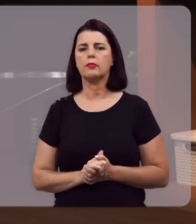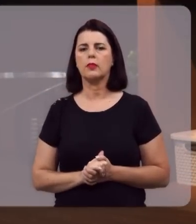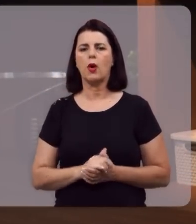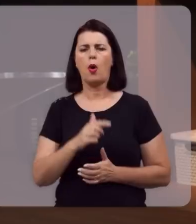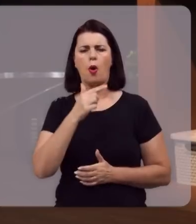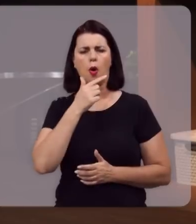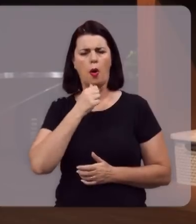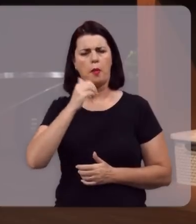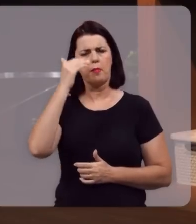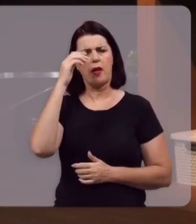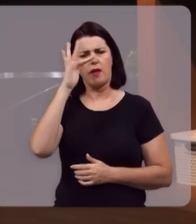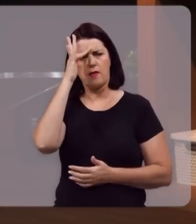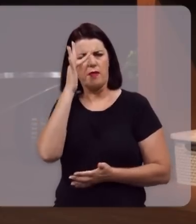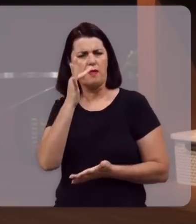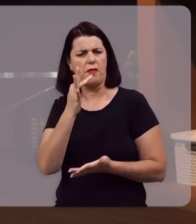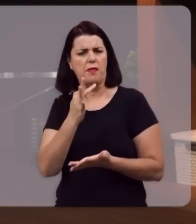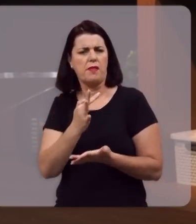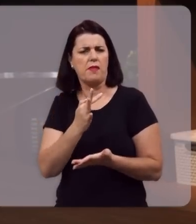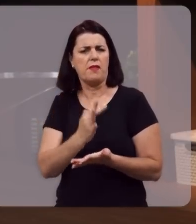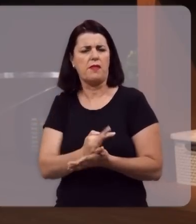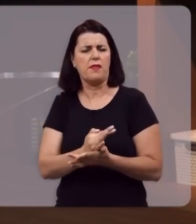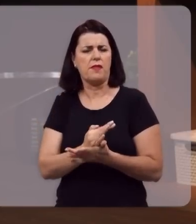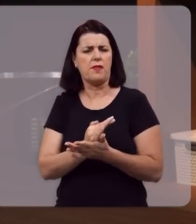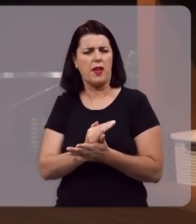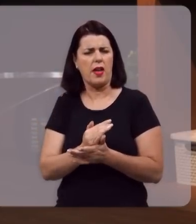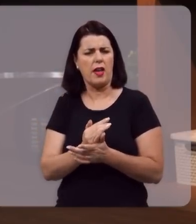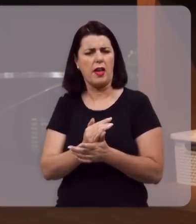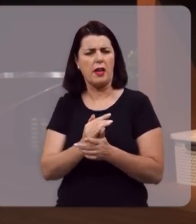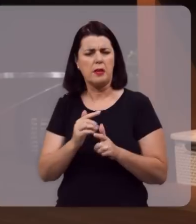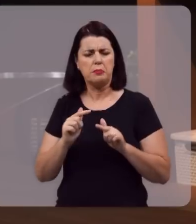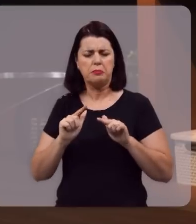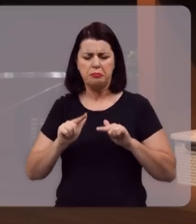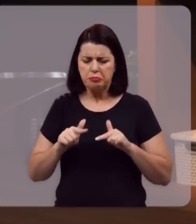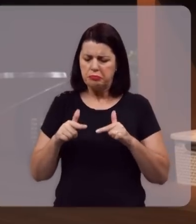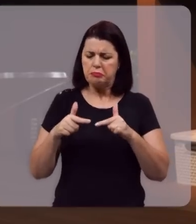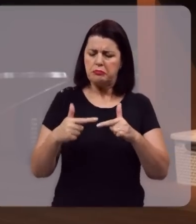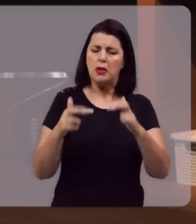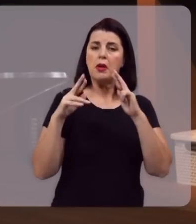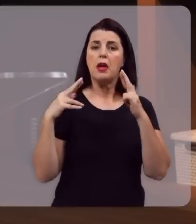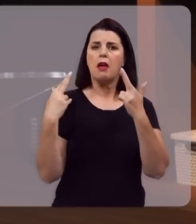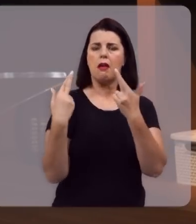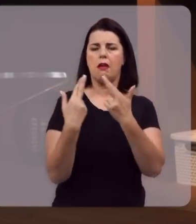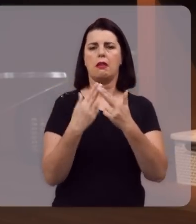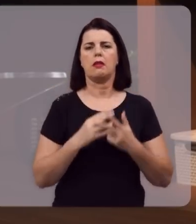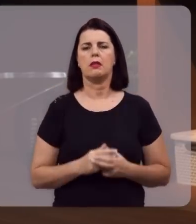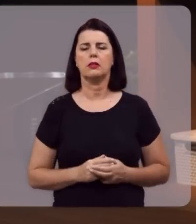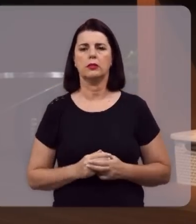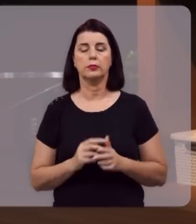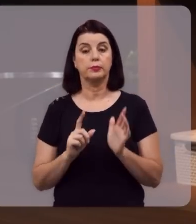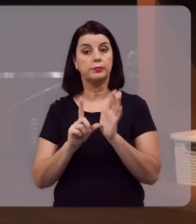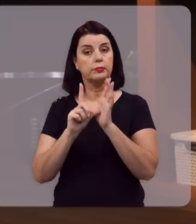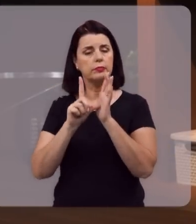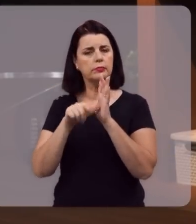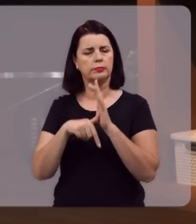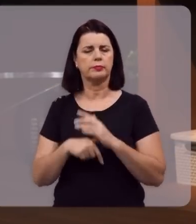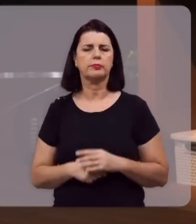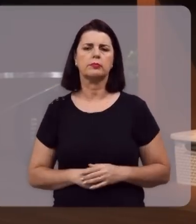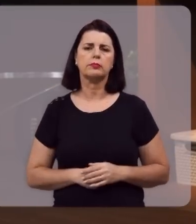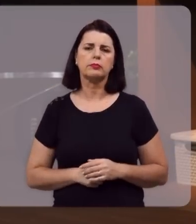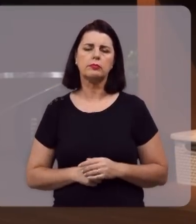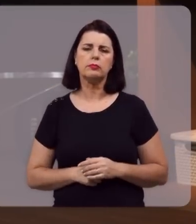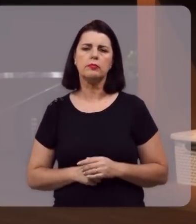este arauto da fé, este desbravador do reino de Deus, depois